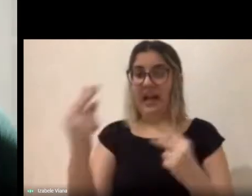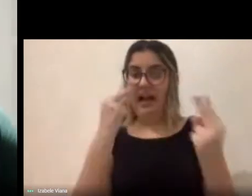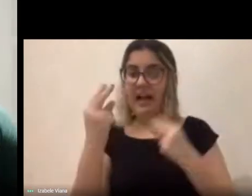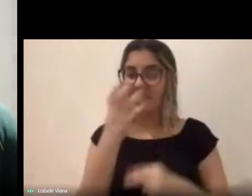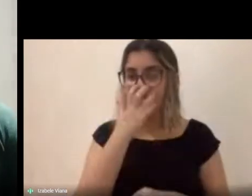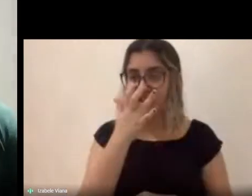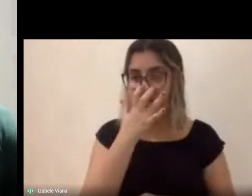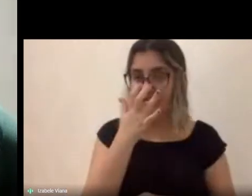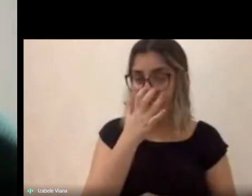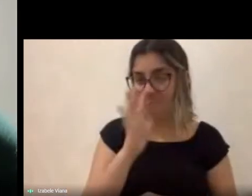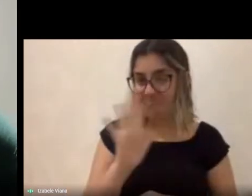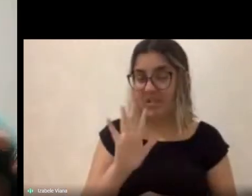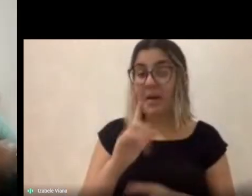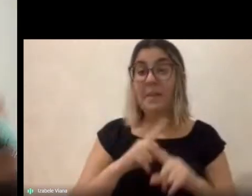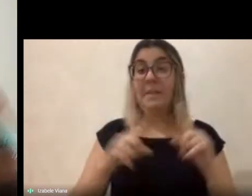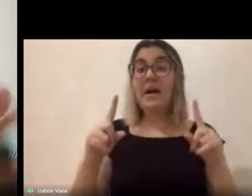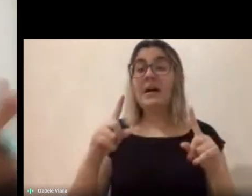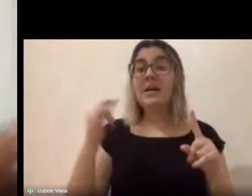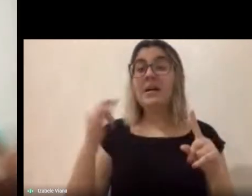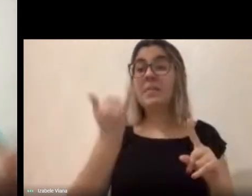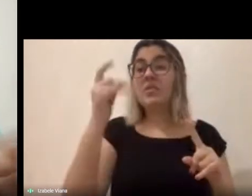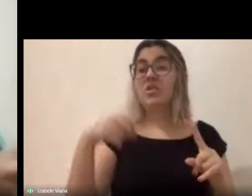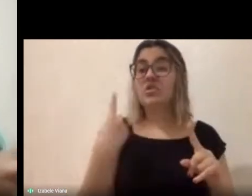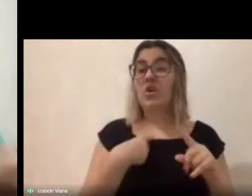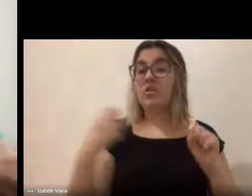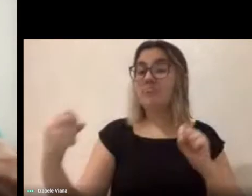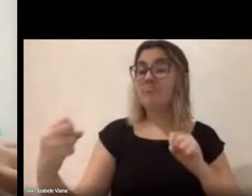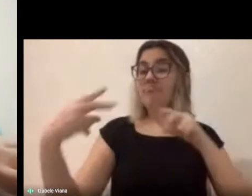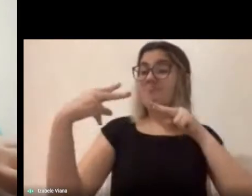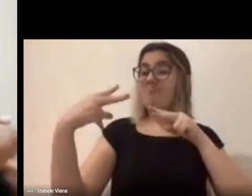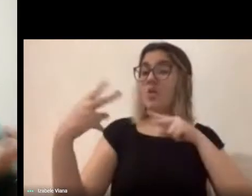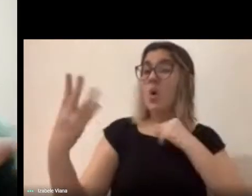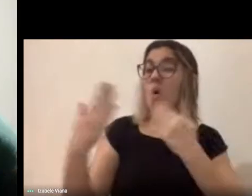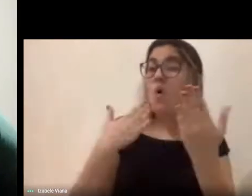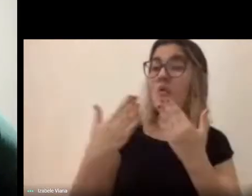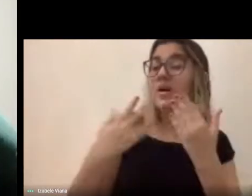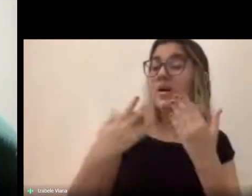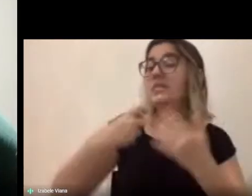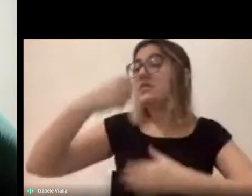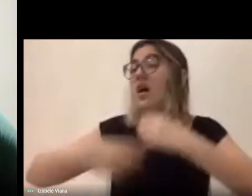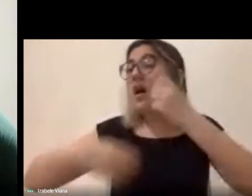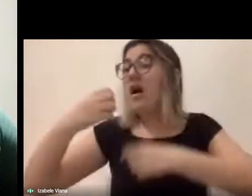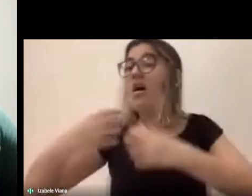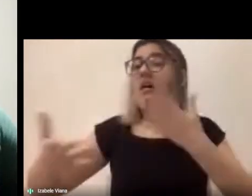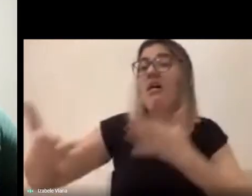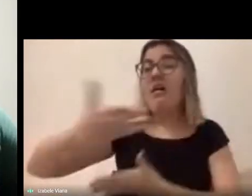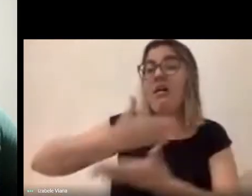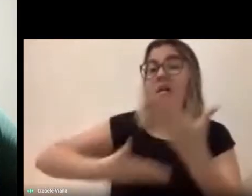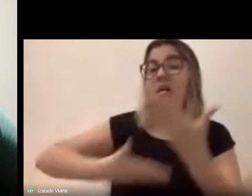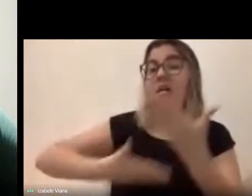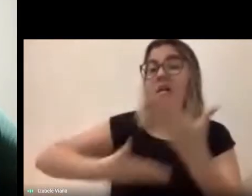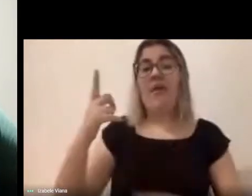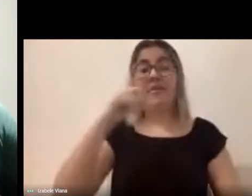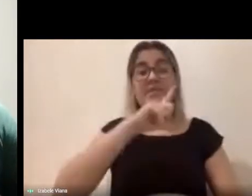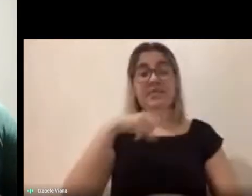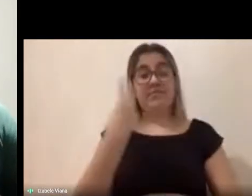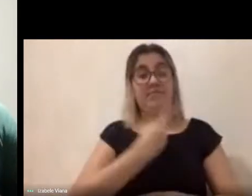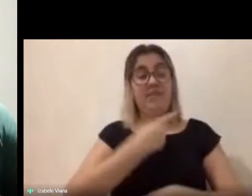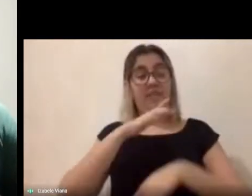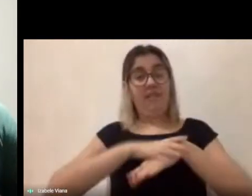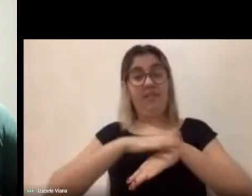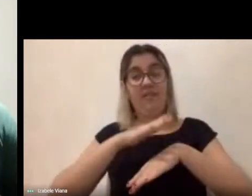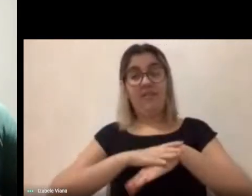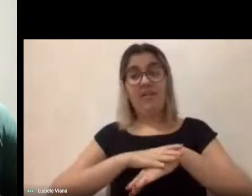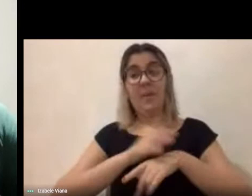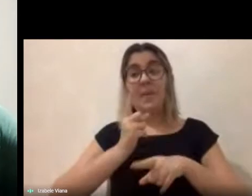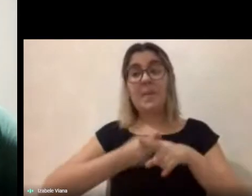de conversar um com o outro e de construir esses espaços, até mesmo entre nós, porque eu acho que a gente nunca